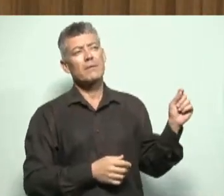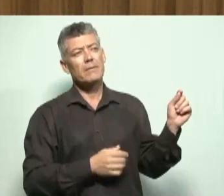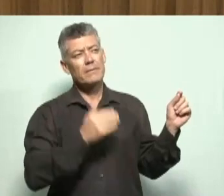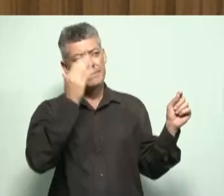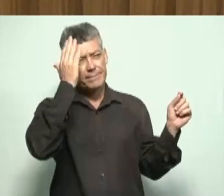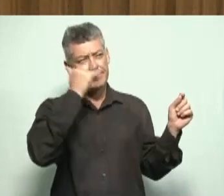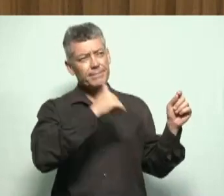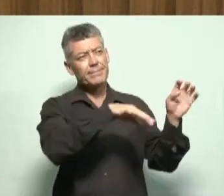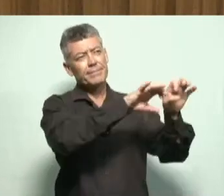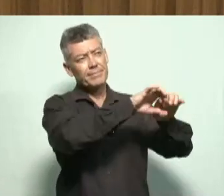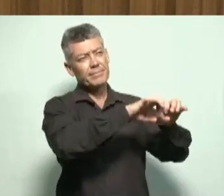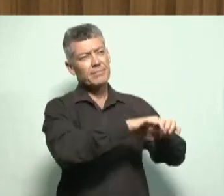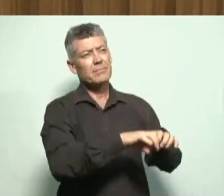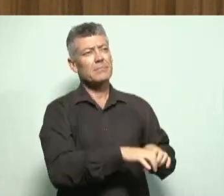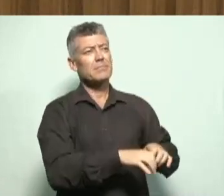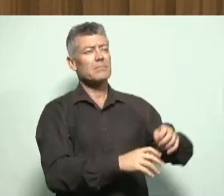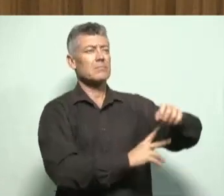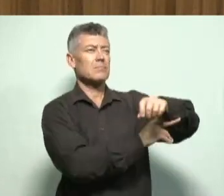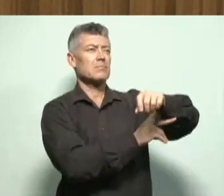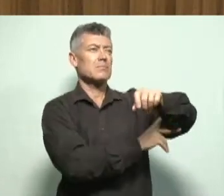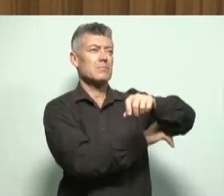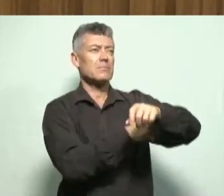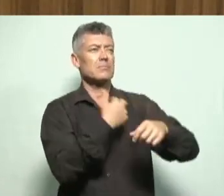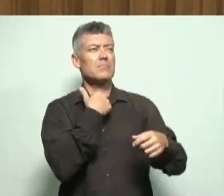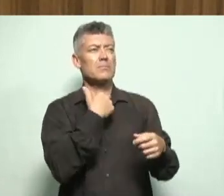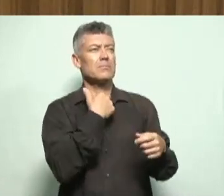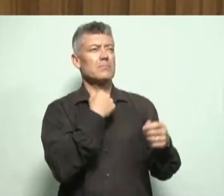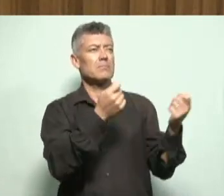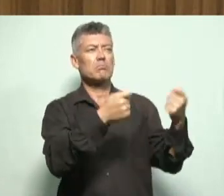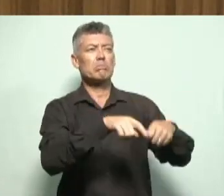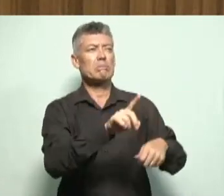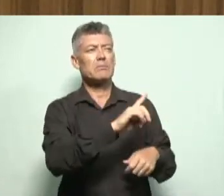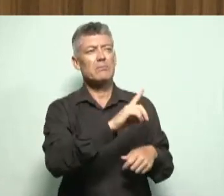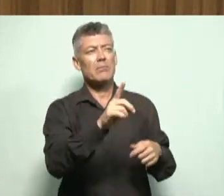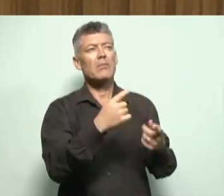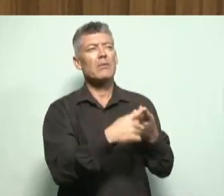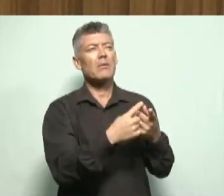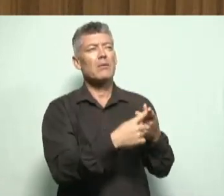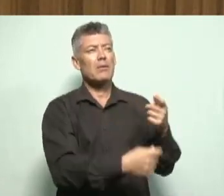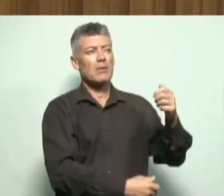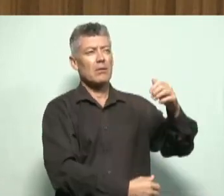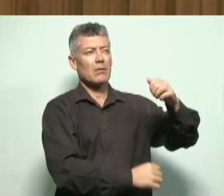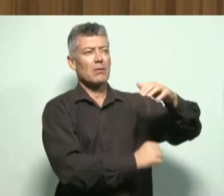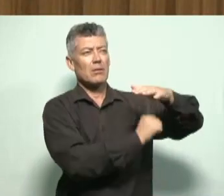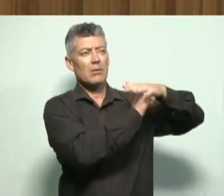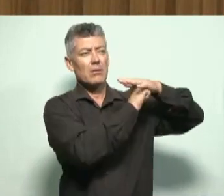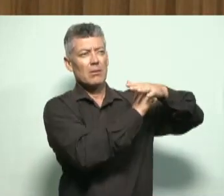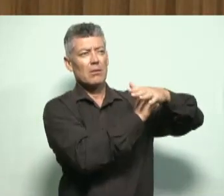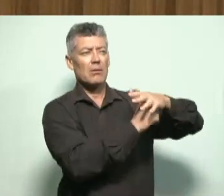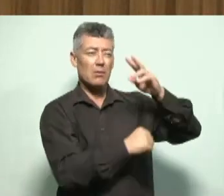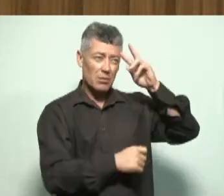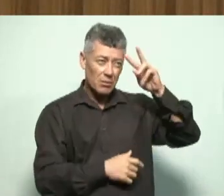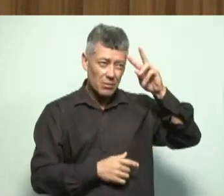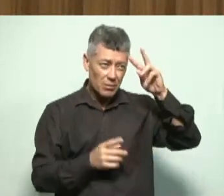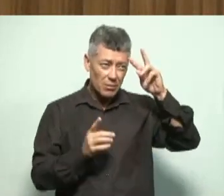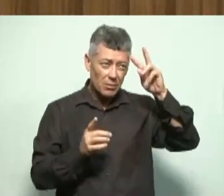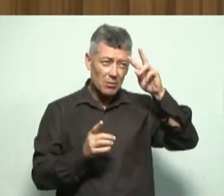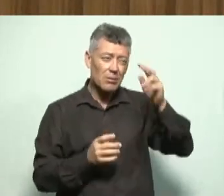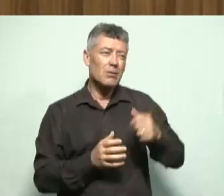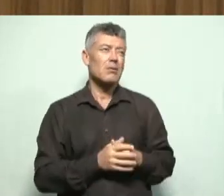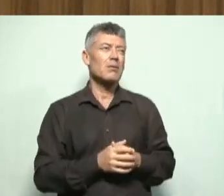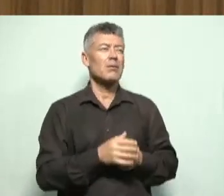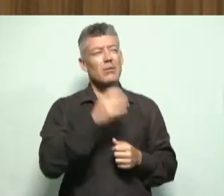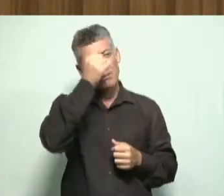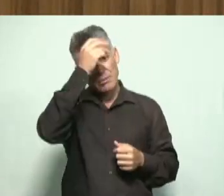pedimos a reestruturação da ponte. Mas disseram que não precisava, que a ponte estava segura. Vocês lembram disso? Foi só o